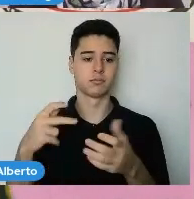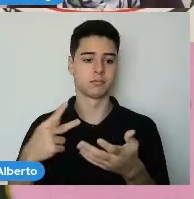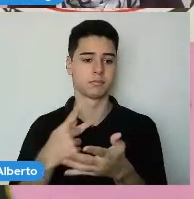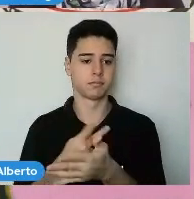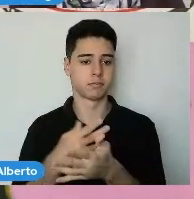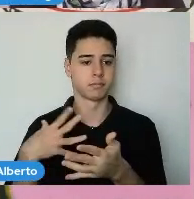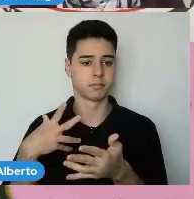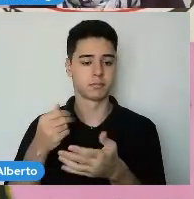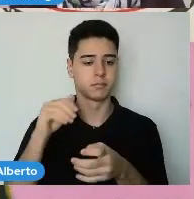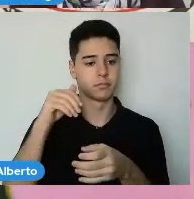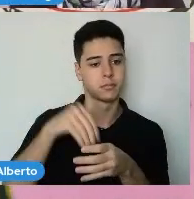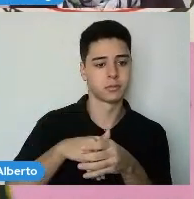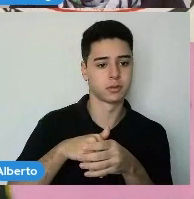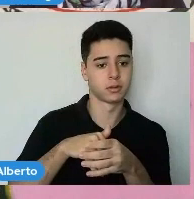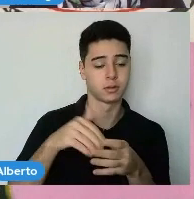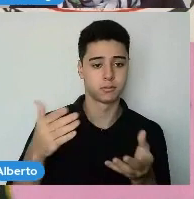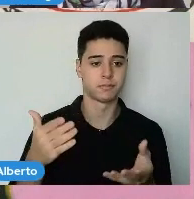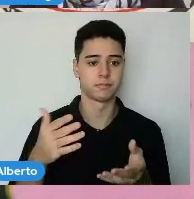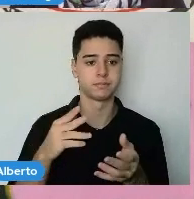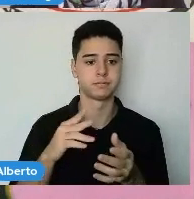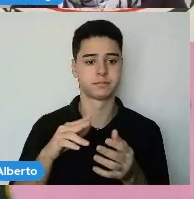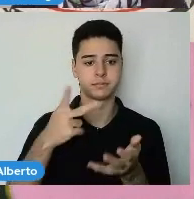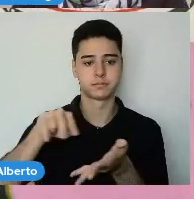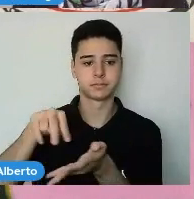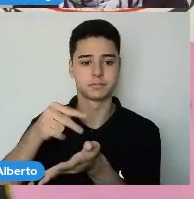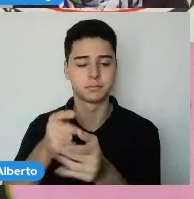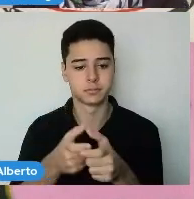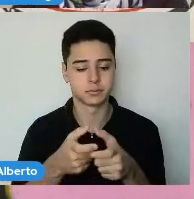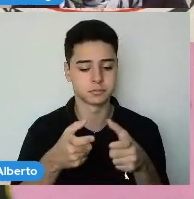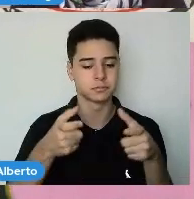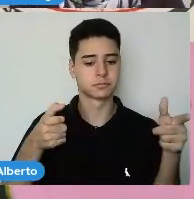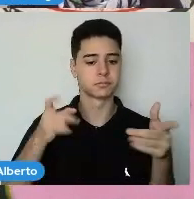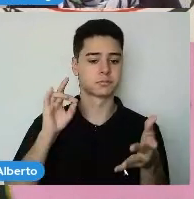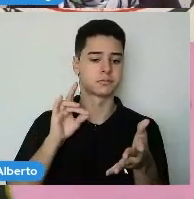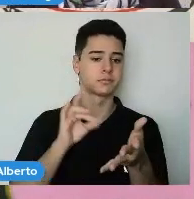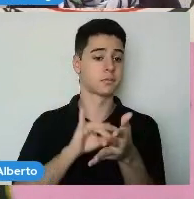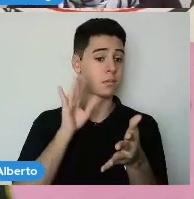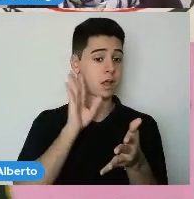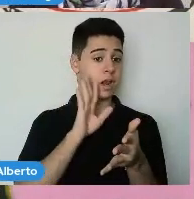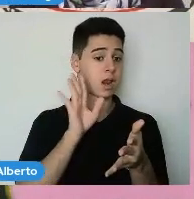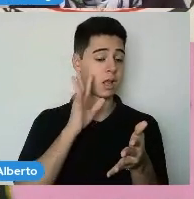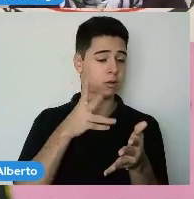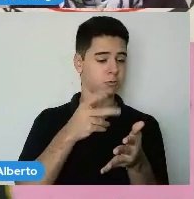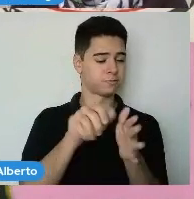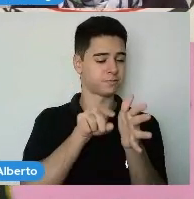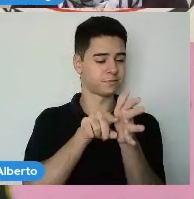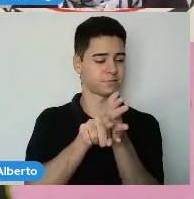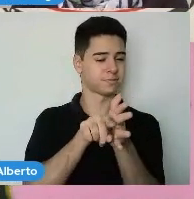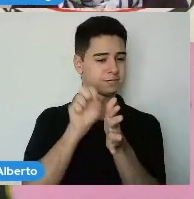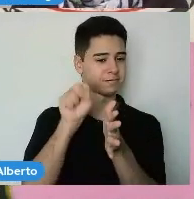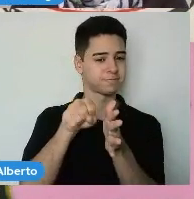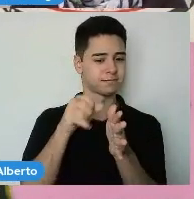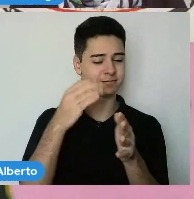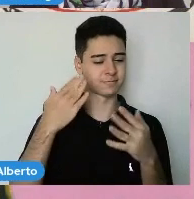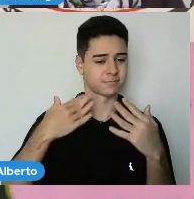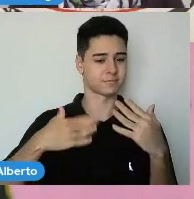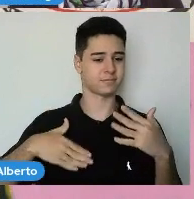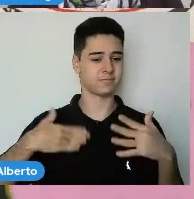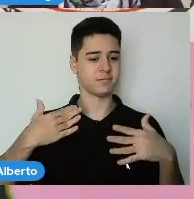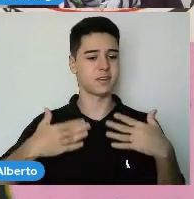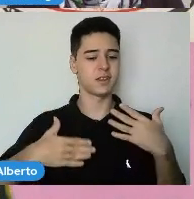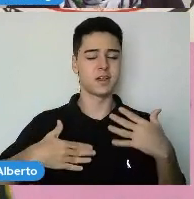dentro da performance que é muito grande, tá? Bacana vocês pesquisarem e se divertirem